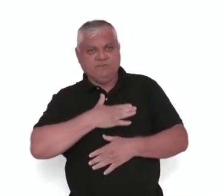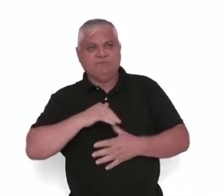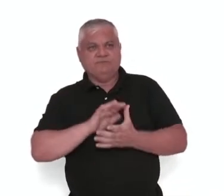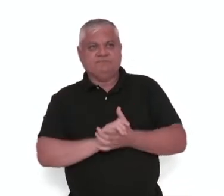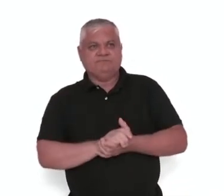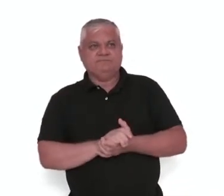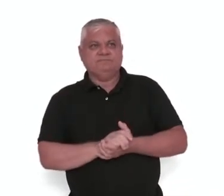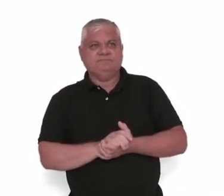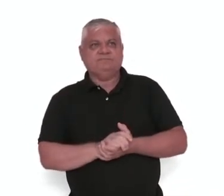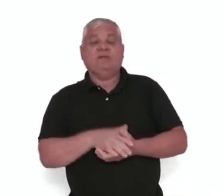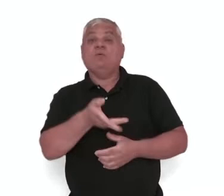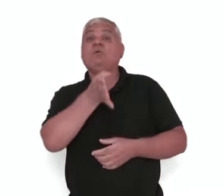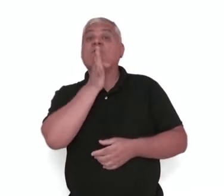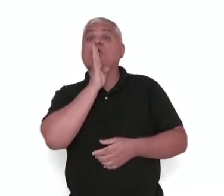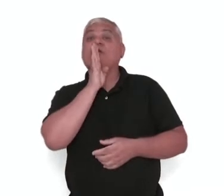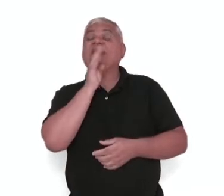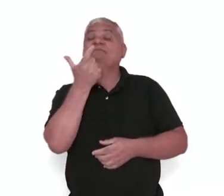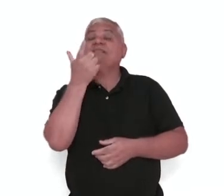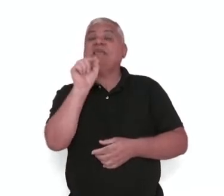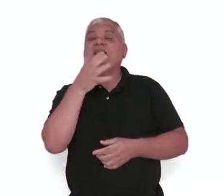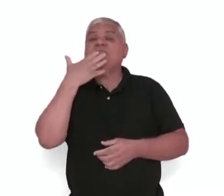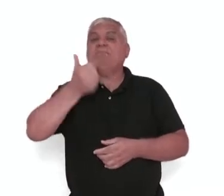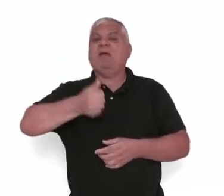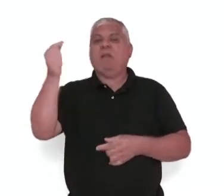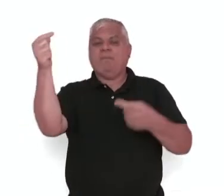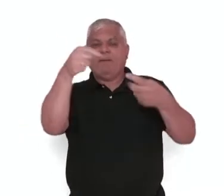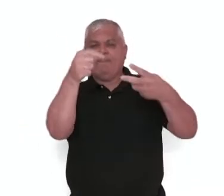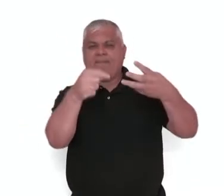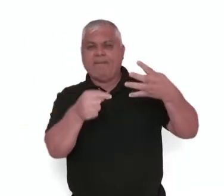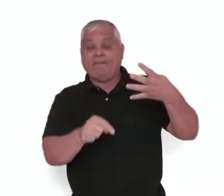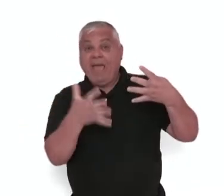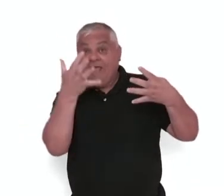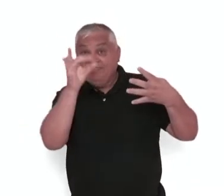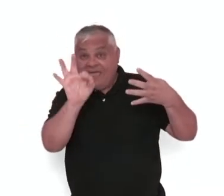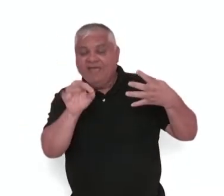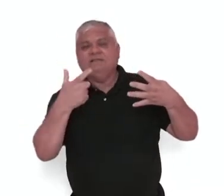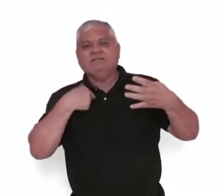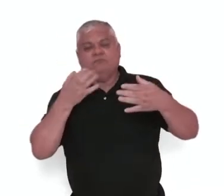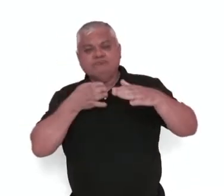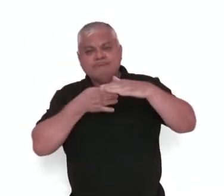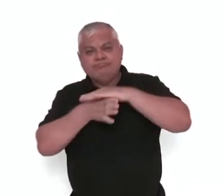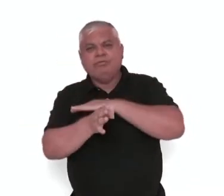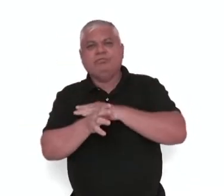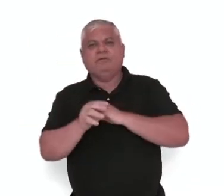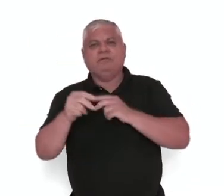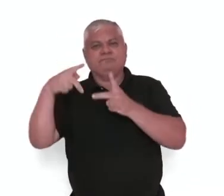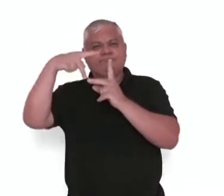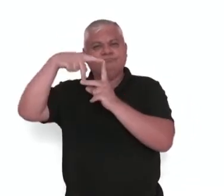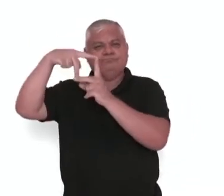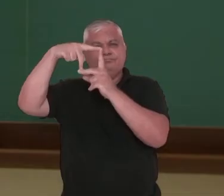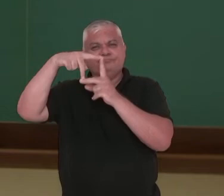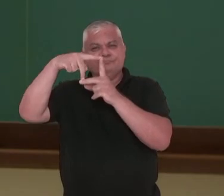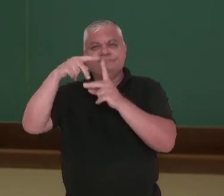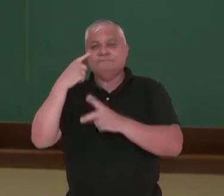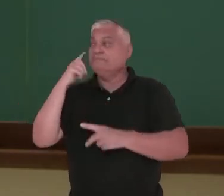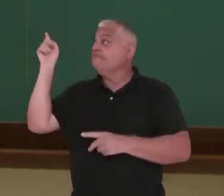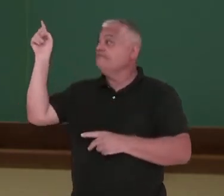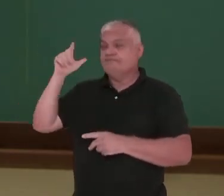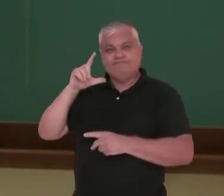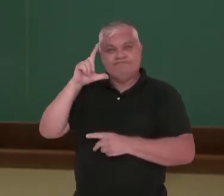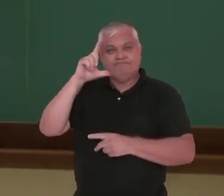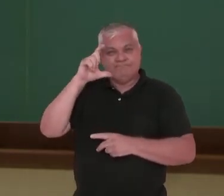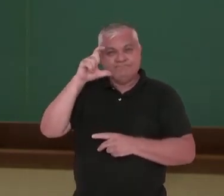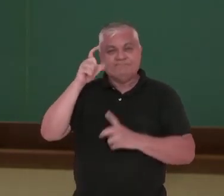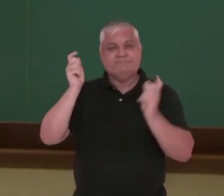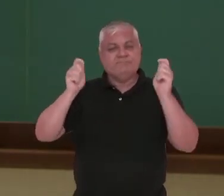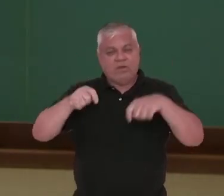dica. Conheça os 10 melhores poemas de Ferreira Goulart acessando este QR Code aqui na tela. Você